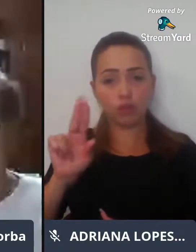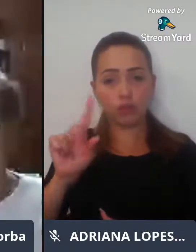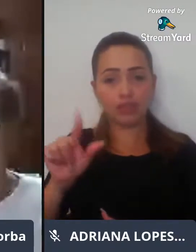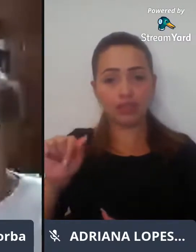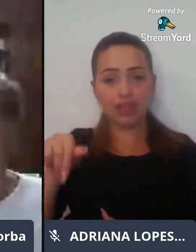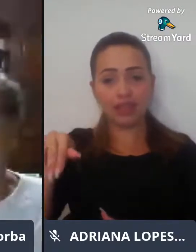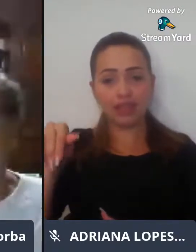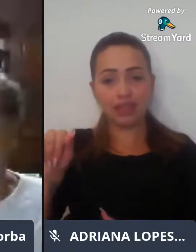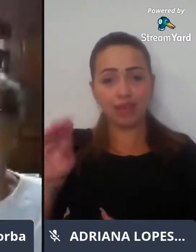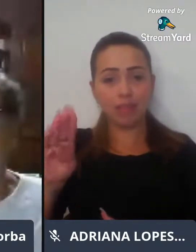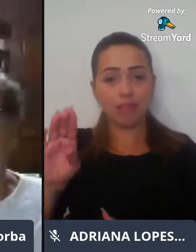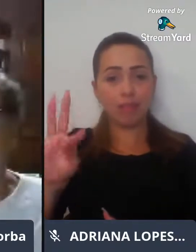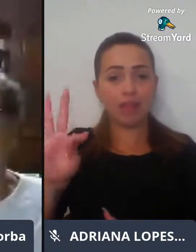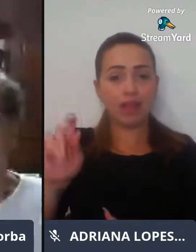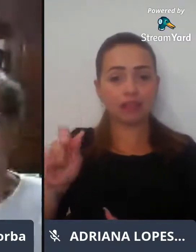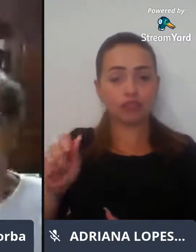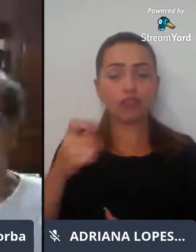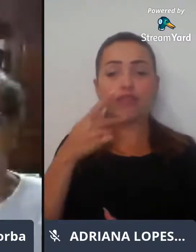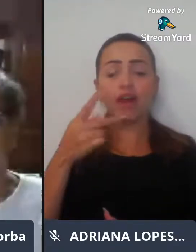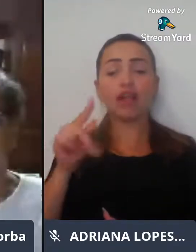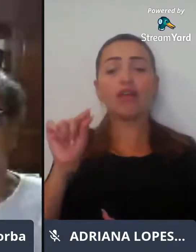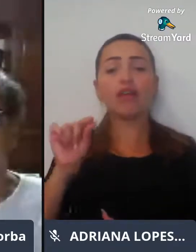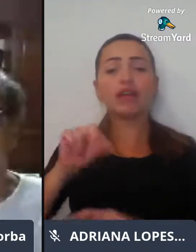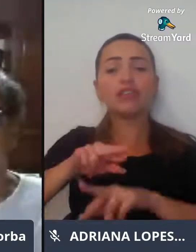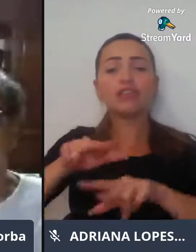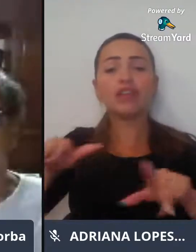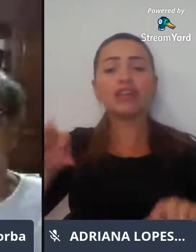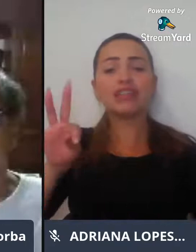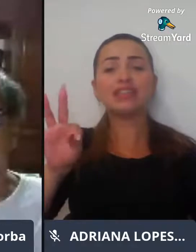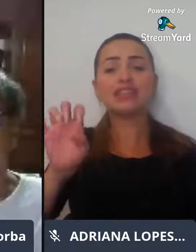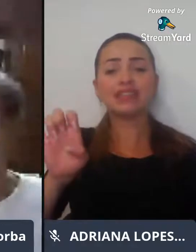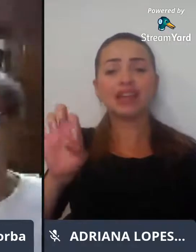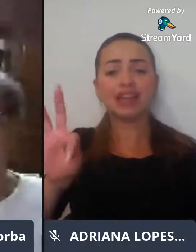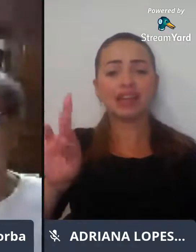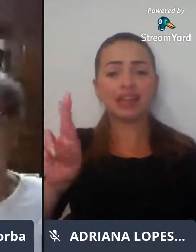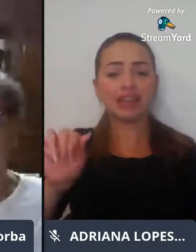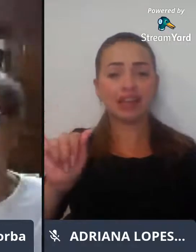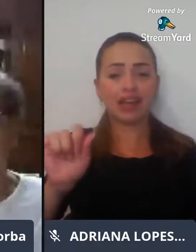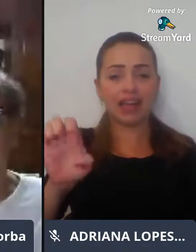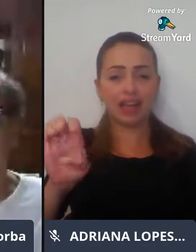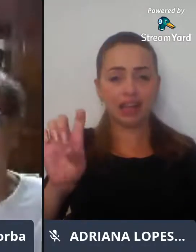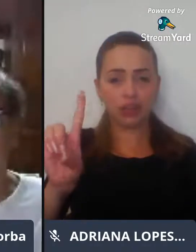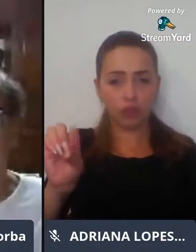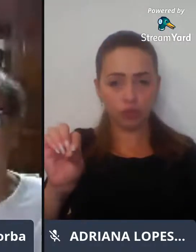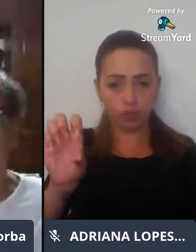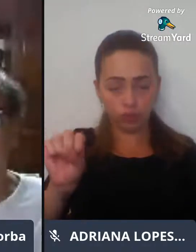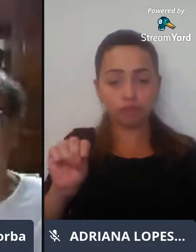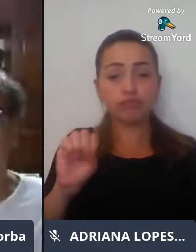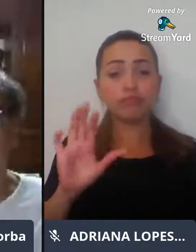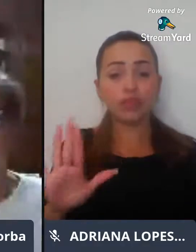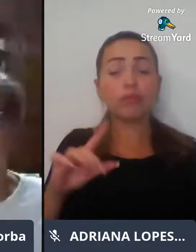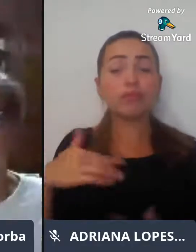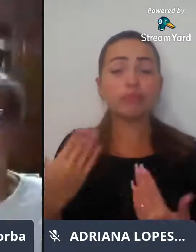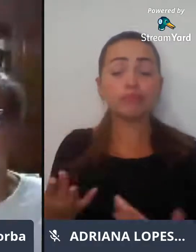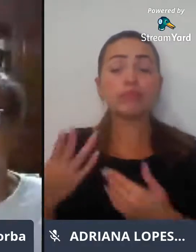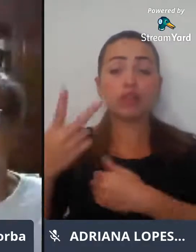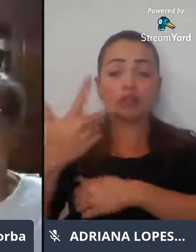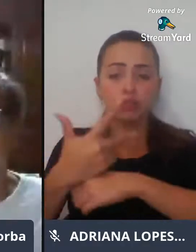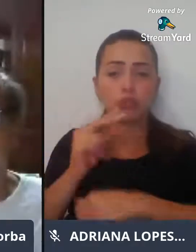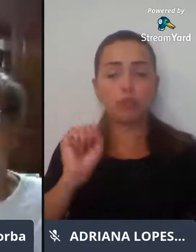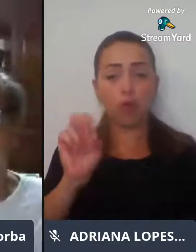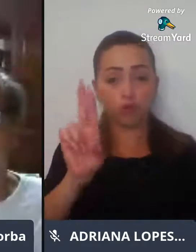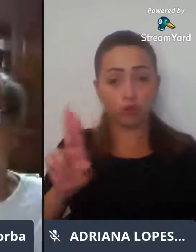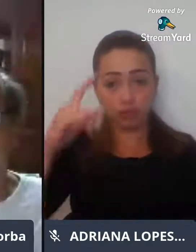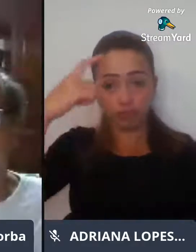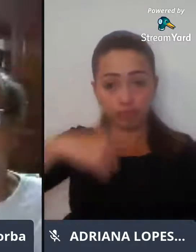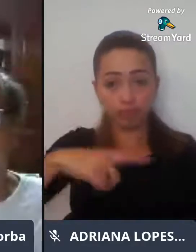de tetraedros, diferentes tetraedros, né? Então, o vídeo, ele pode ser utilizado pelo